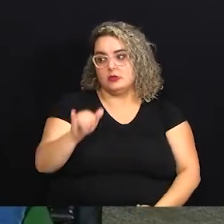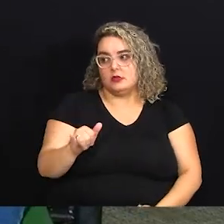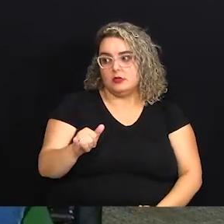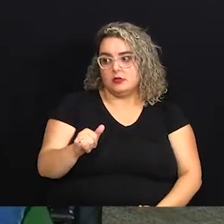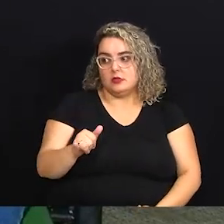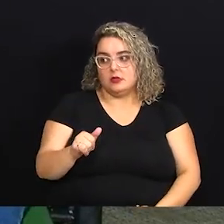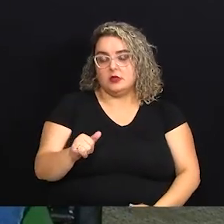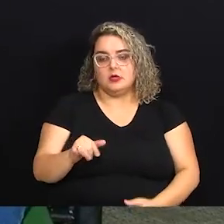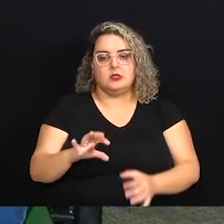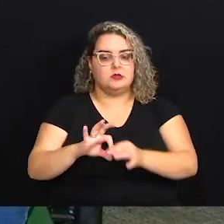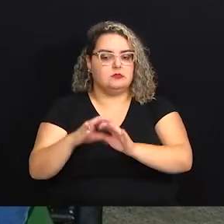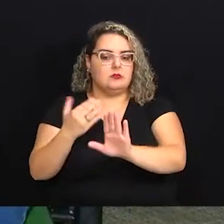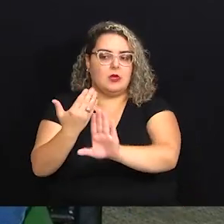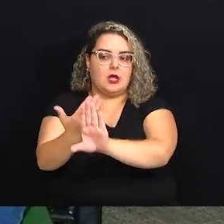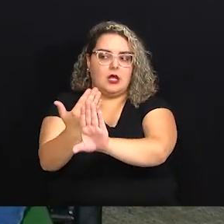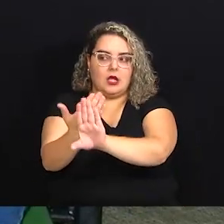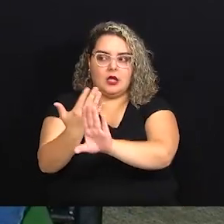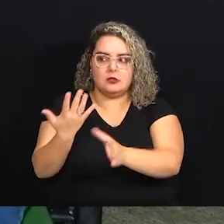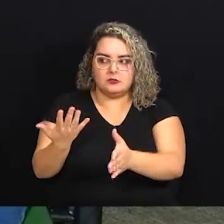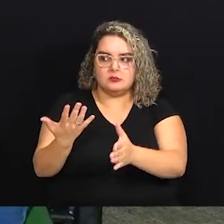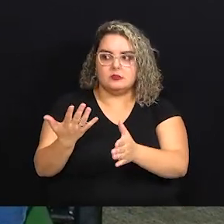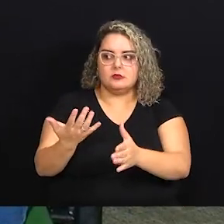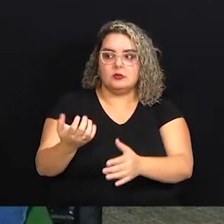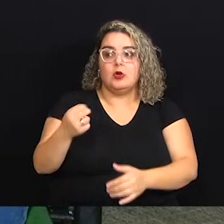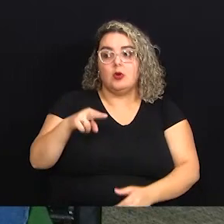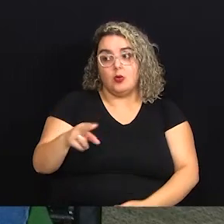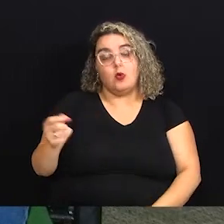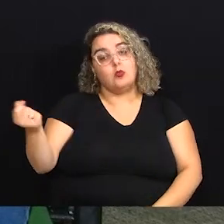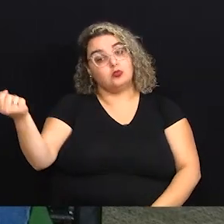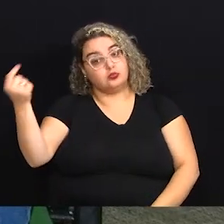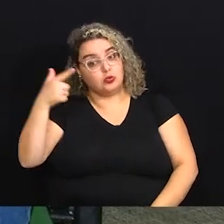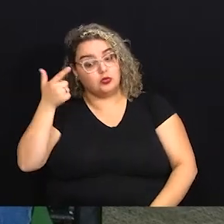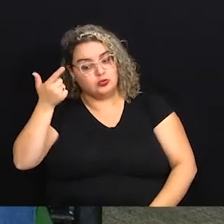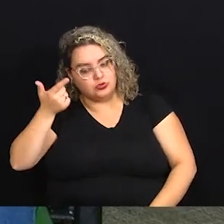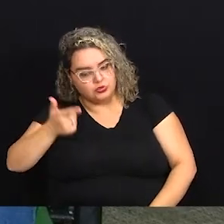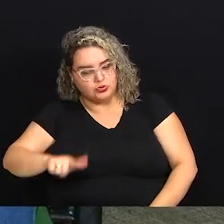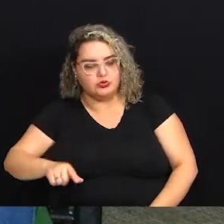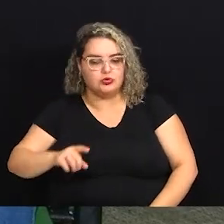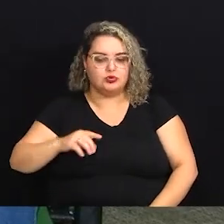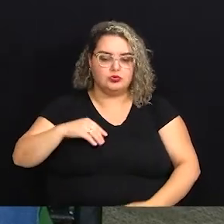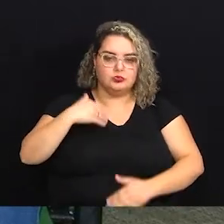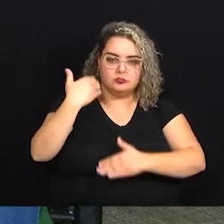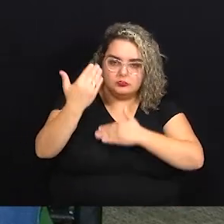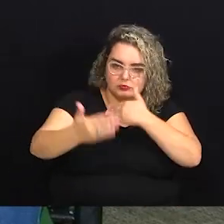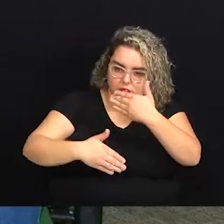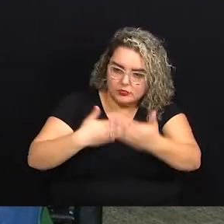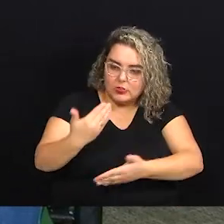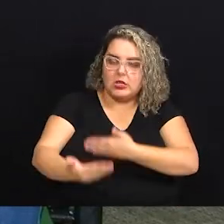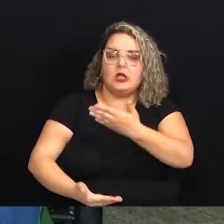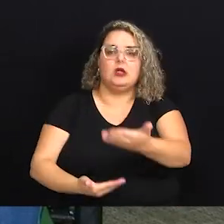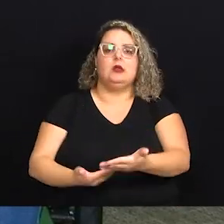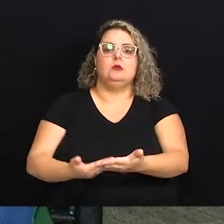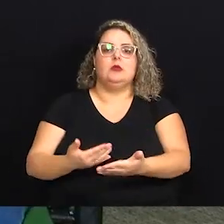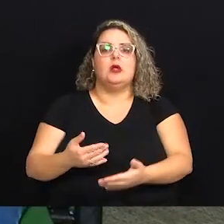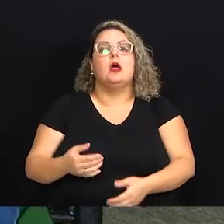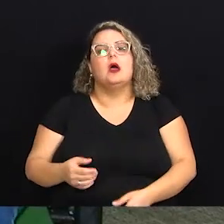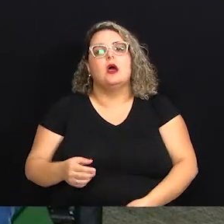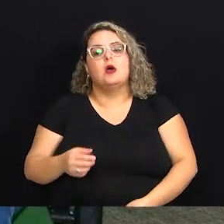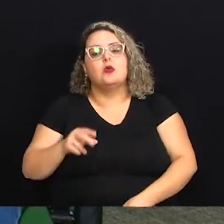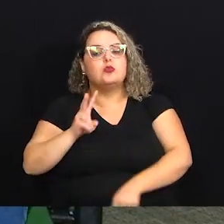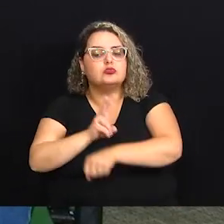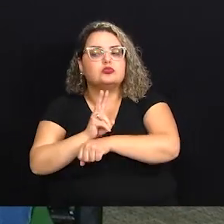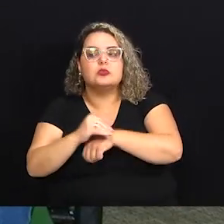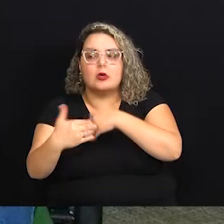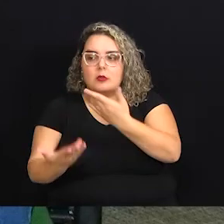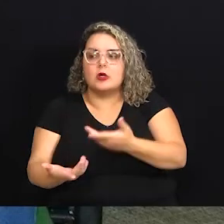trocas. Evitar deixar muito encostado na parede ou pegando sol direto, para poder aumentar a vida útil do equipamento